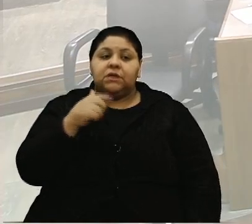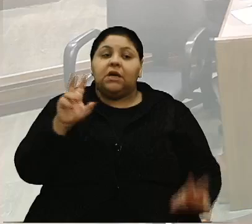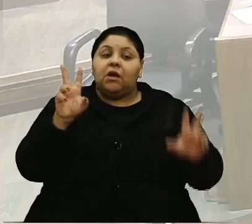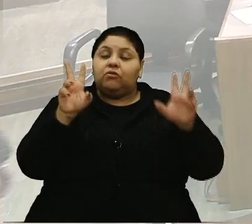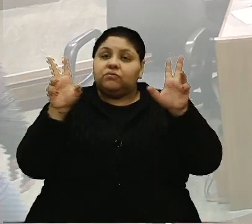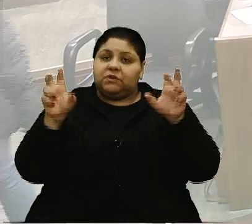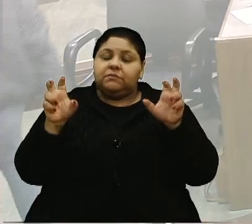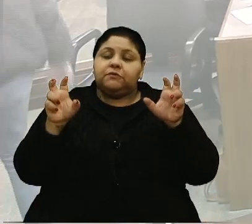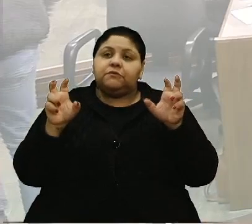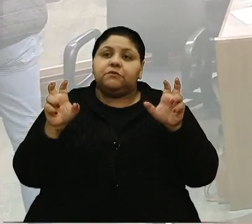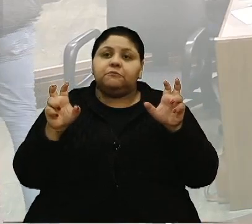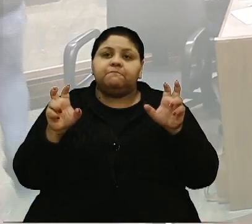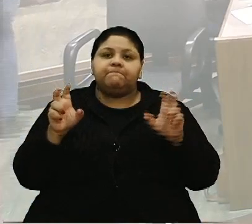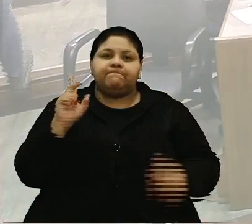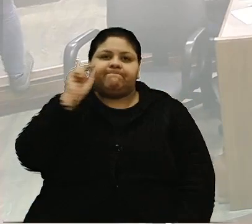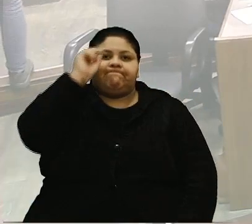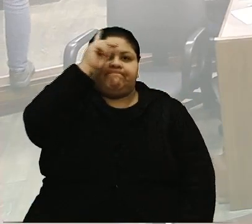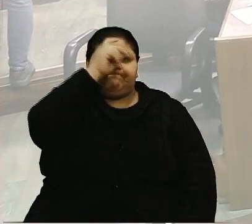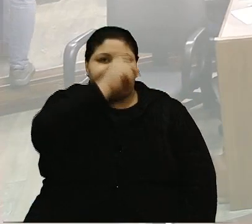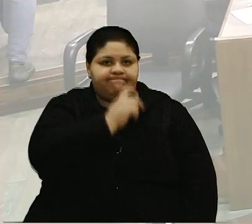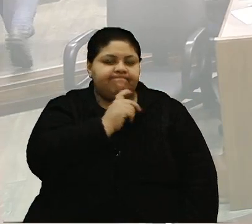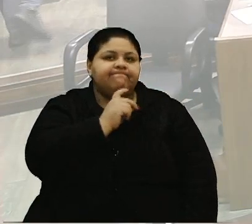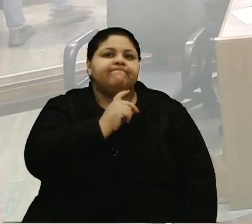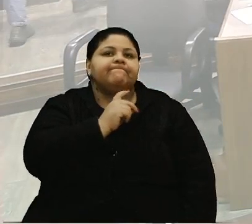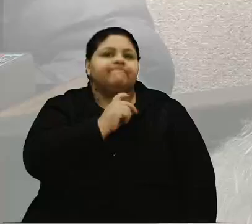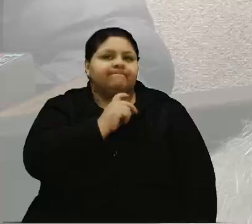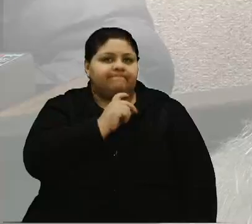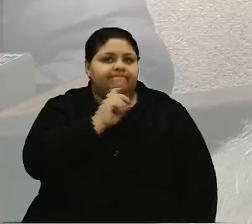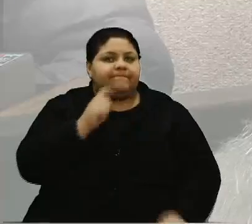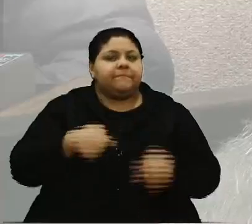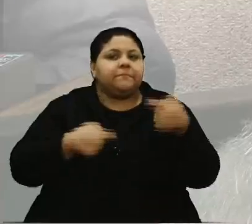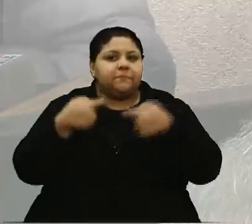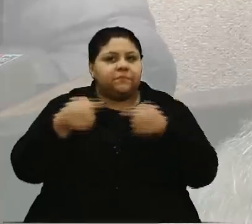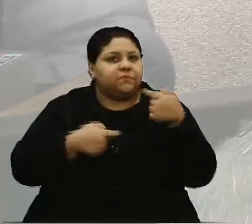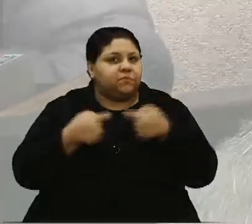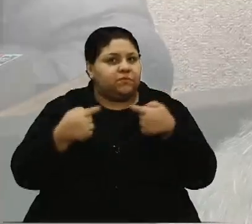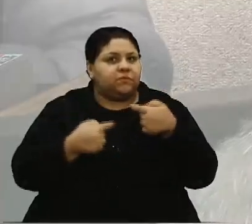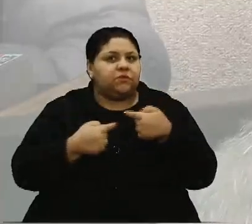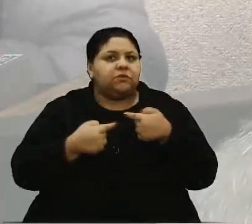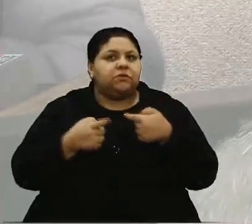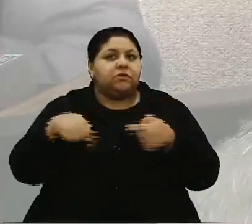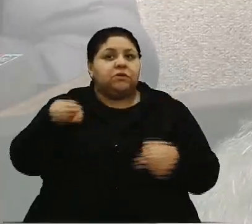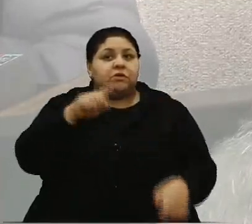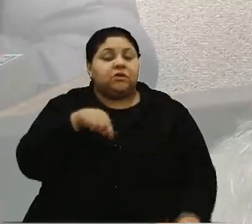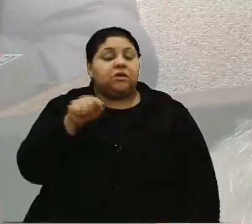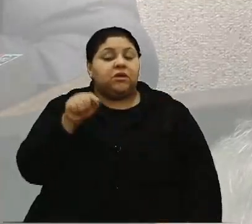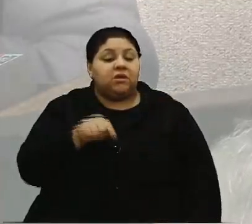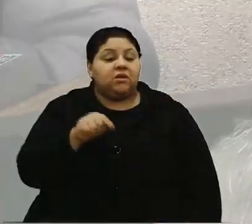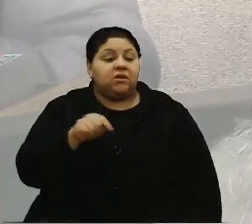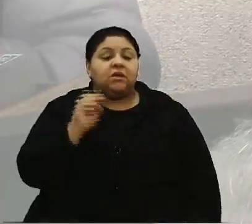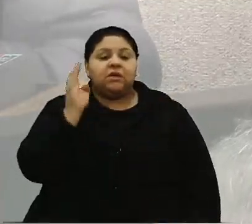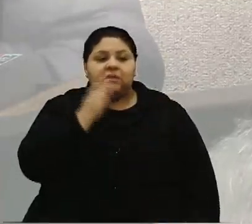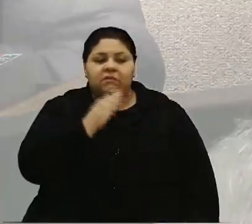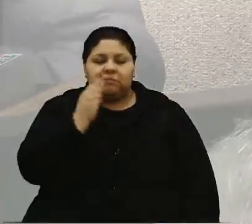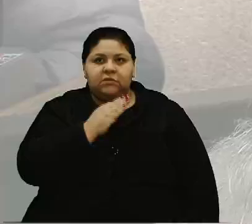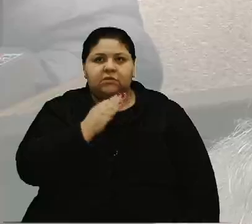tema complexo, difícil de ser debatido. E aqui, de uma forma bem